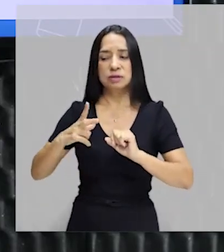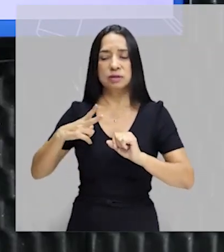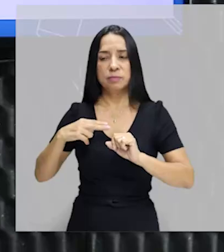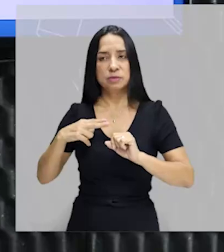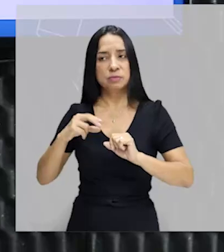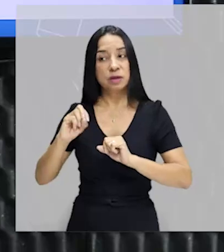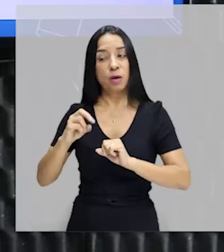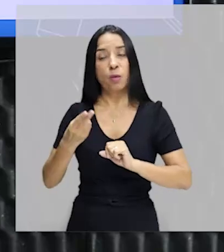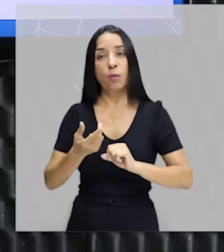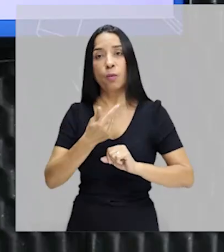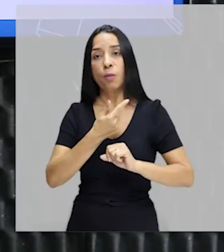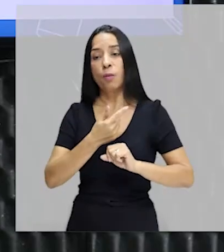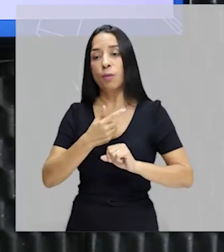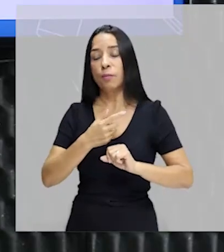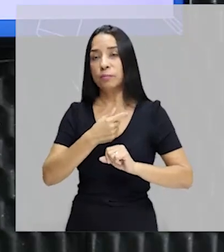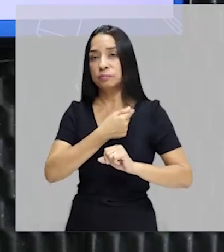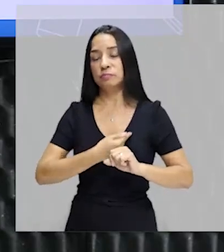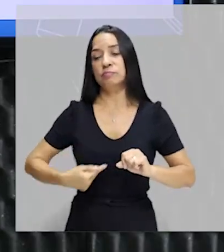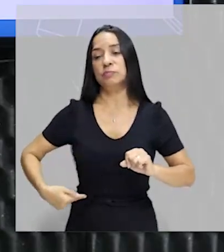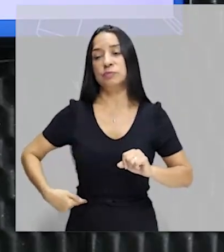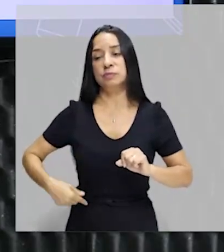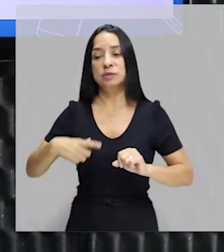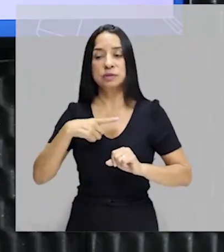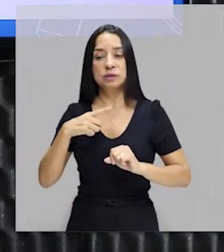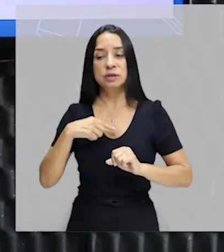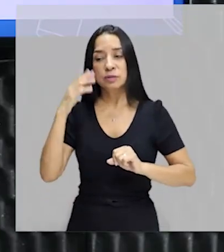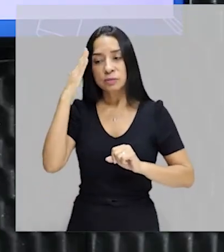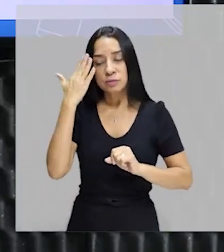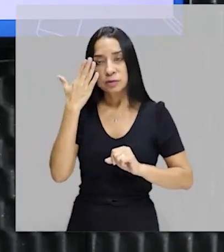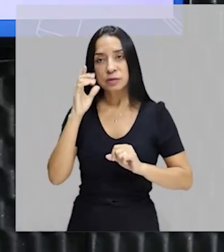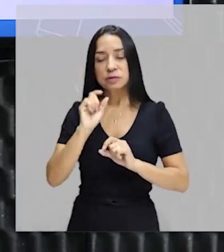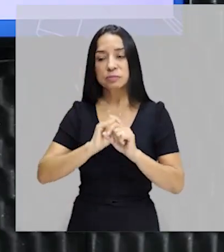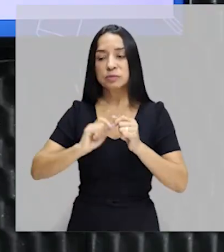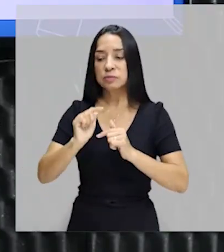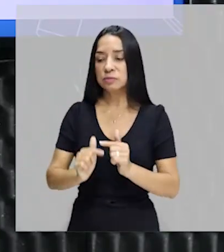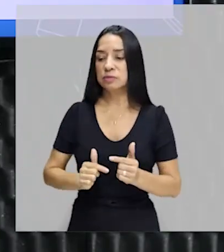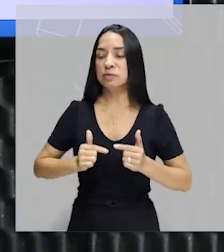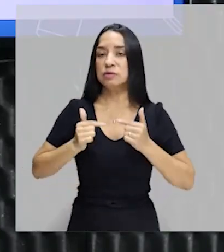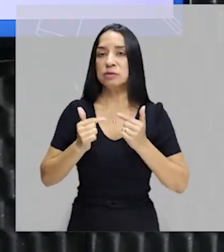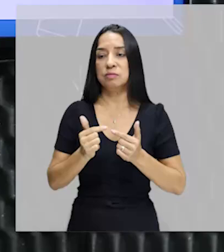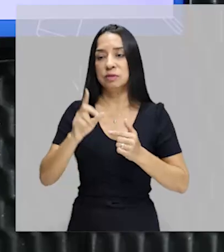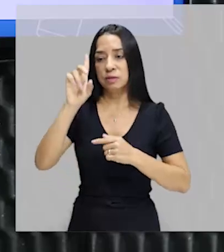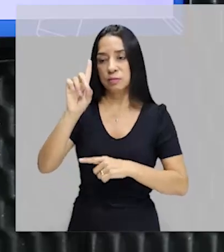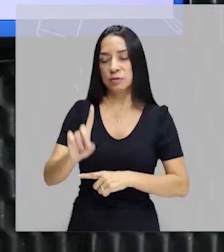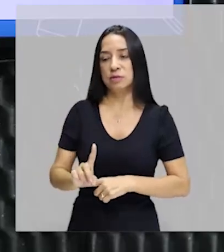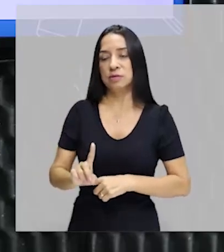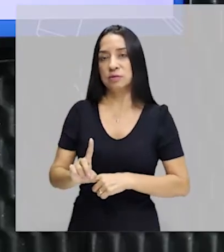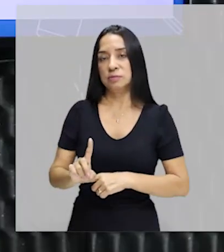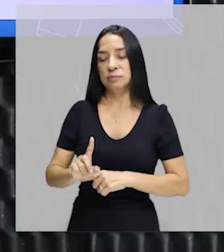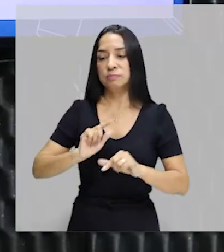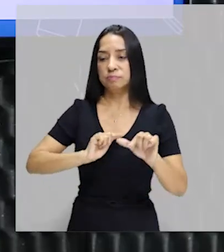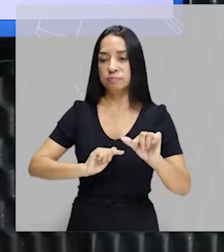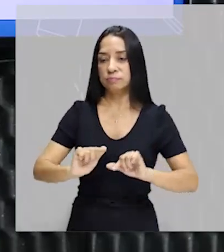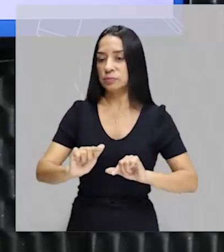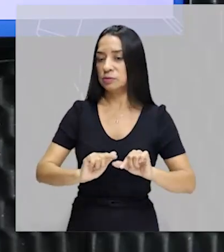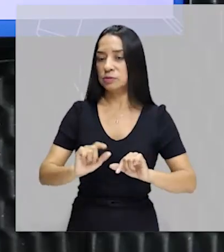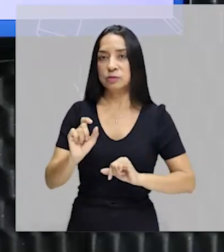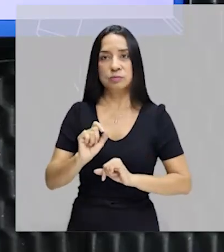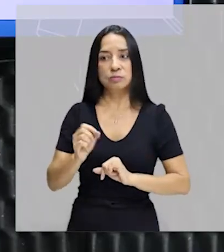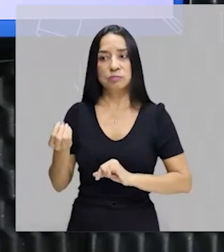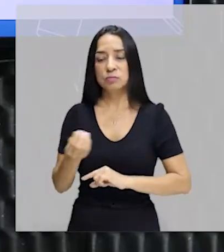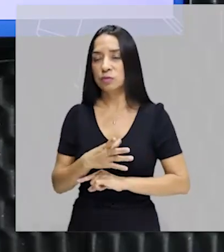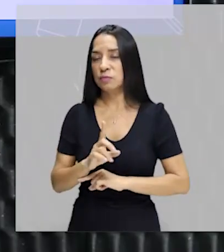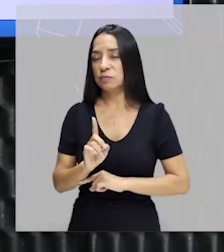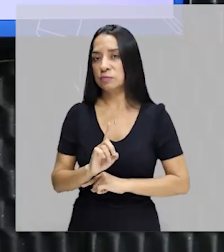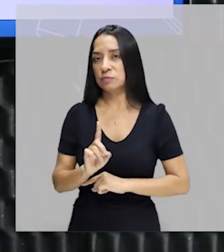privada ou pública, ela tenha o entendimento que lutar por direitos trabalhistas não é algo